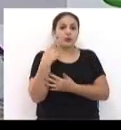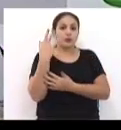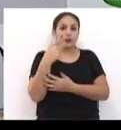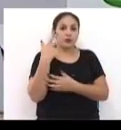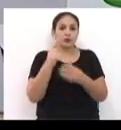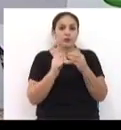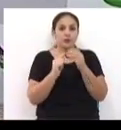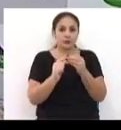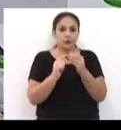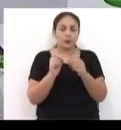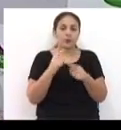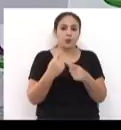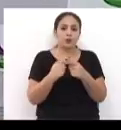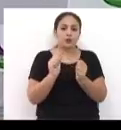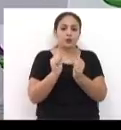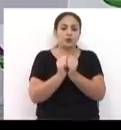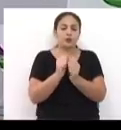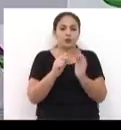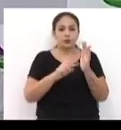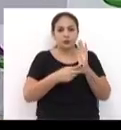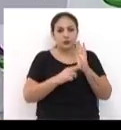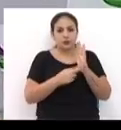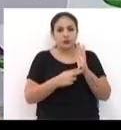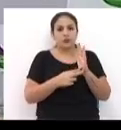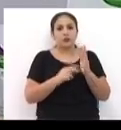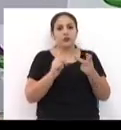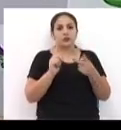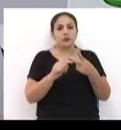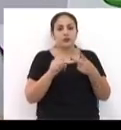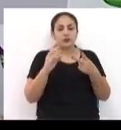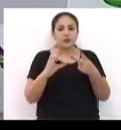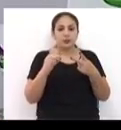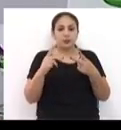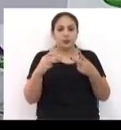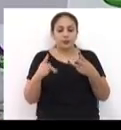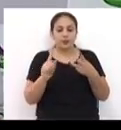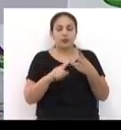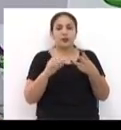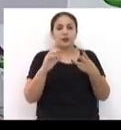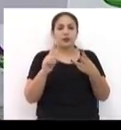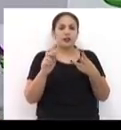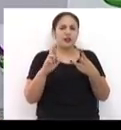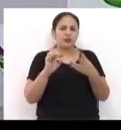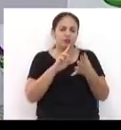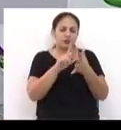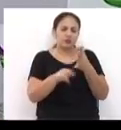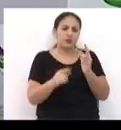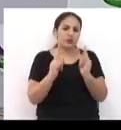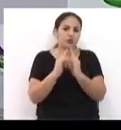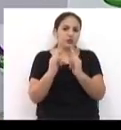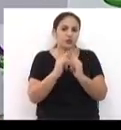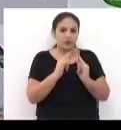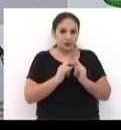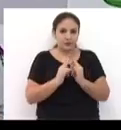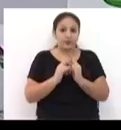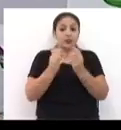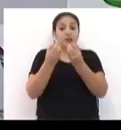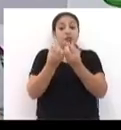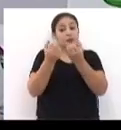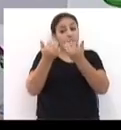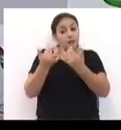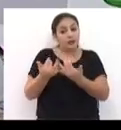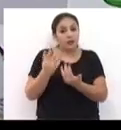aqui, para que juntamente com o sindicato, com os MP Sindicato, o Grefim e as demais entidades,